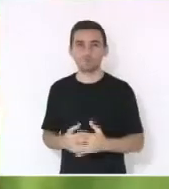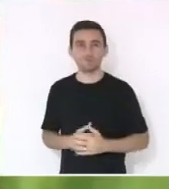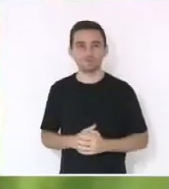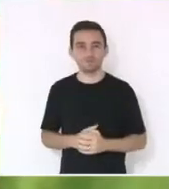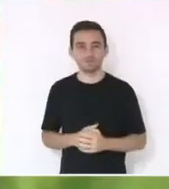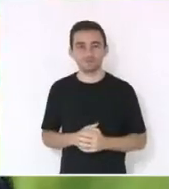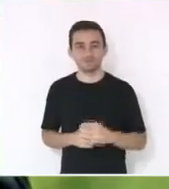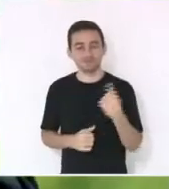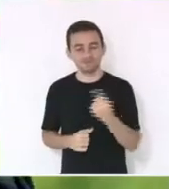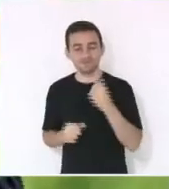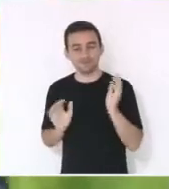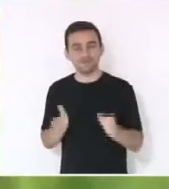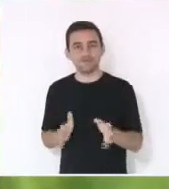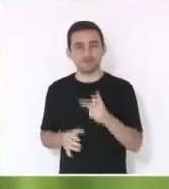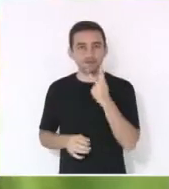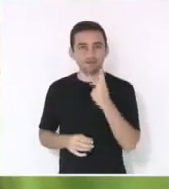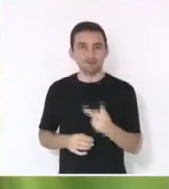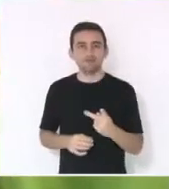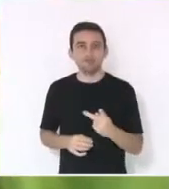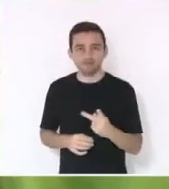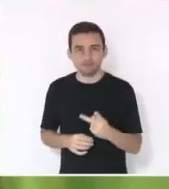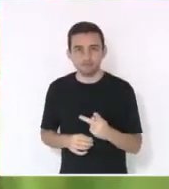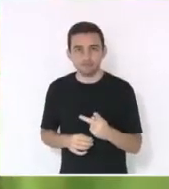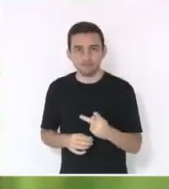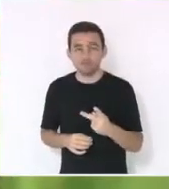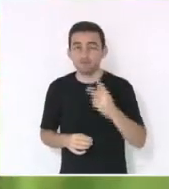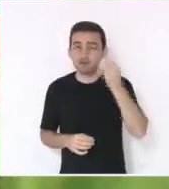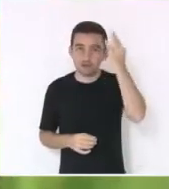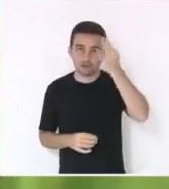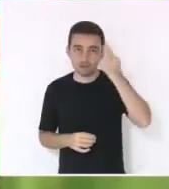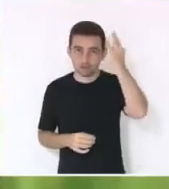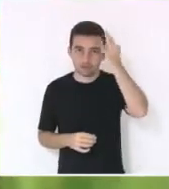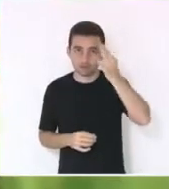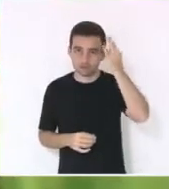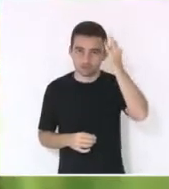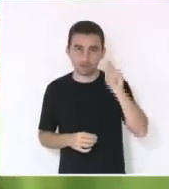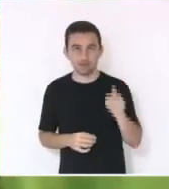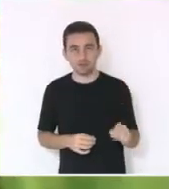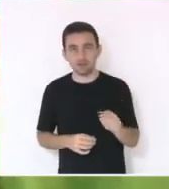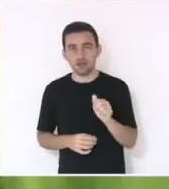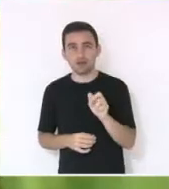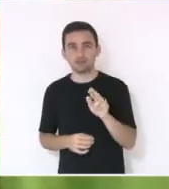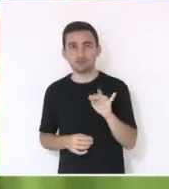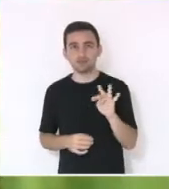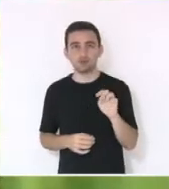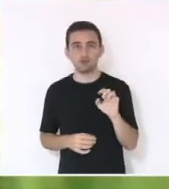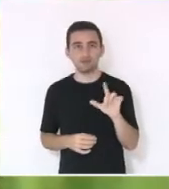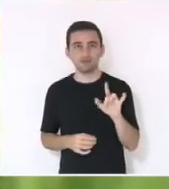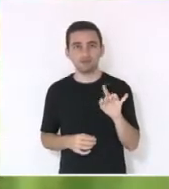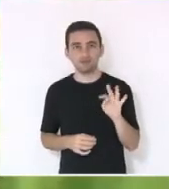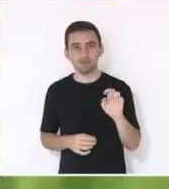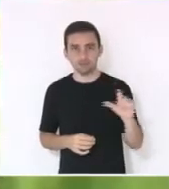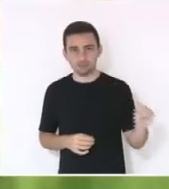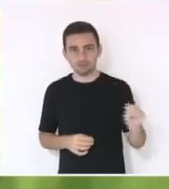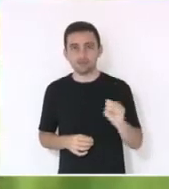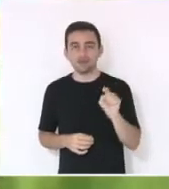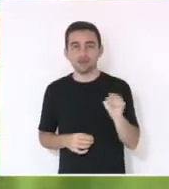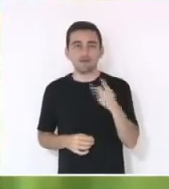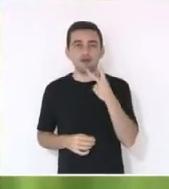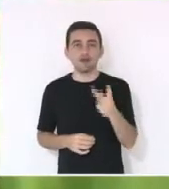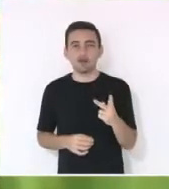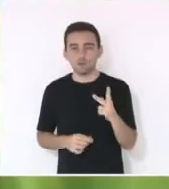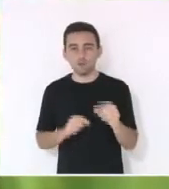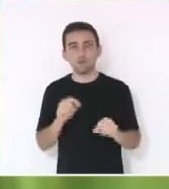como o grande filósofo Aristóteles falava, a